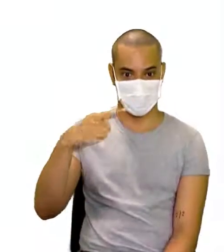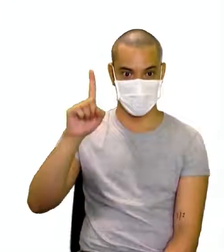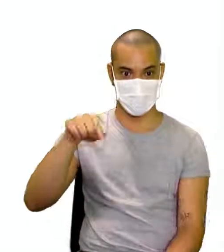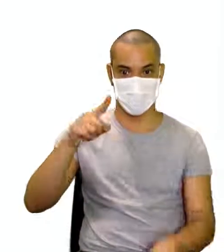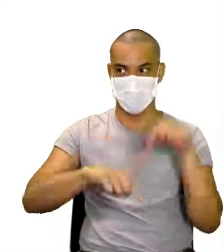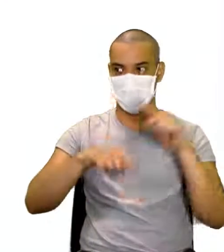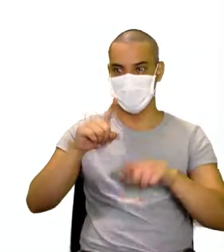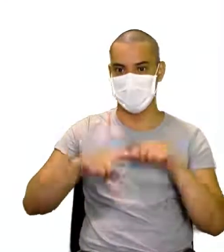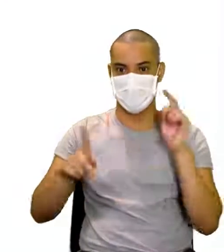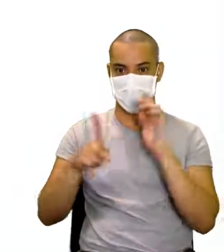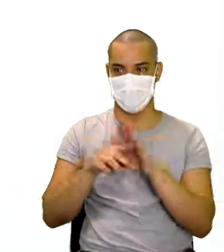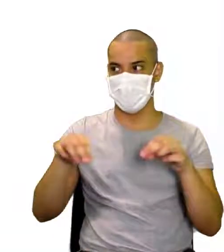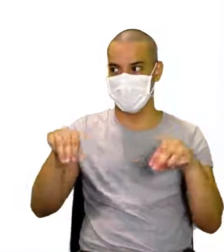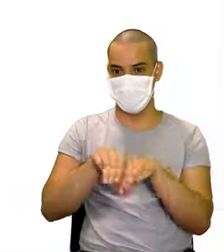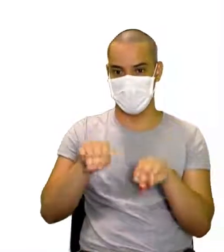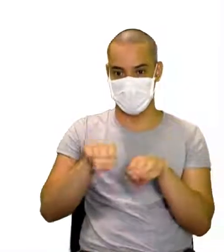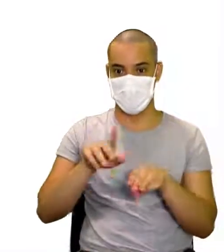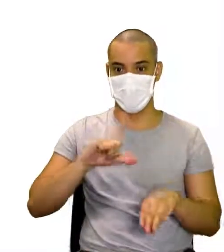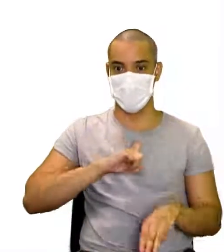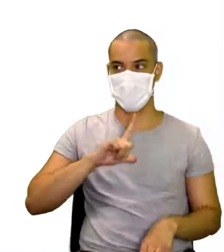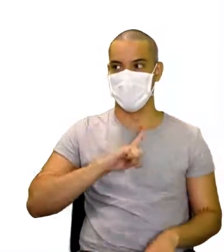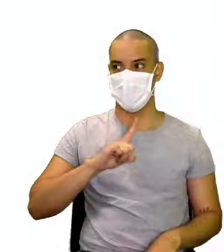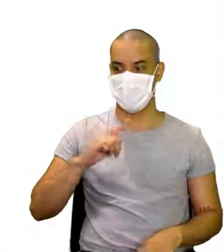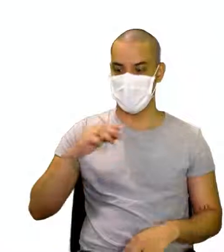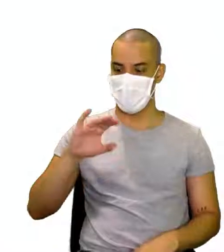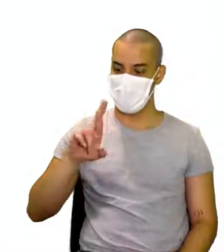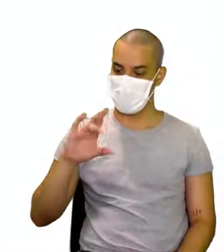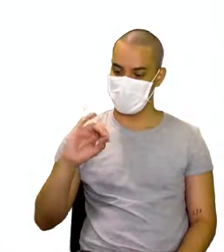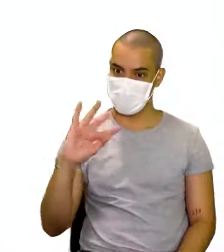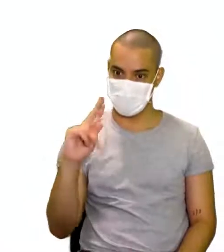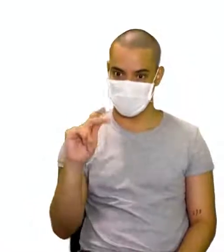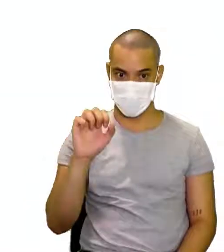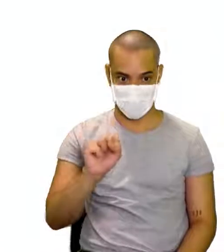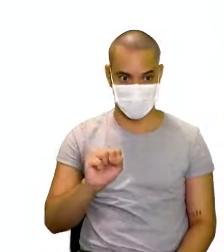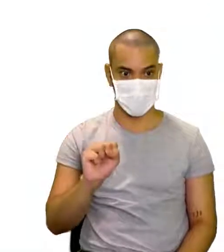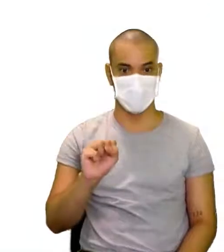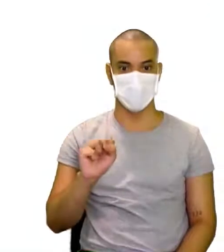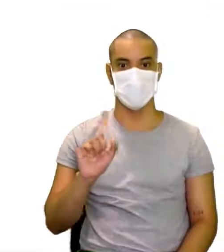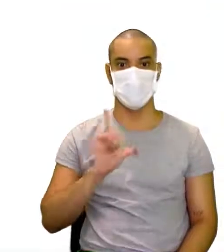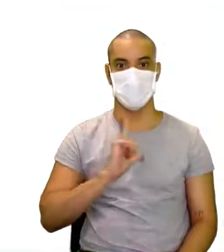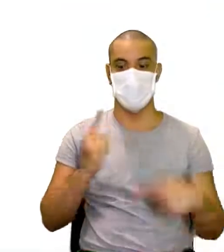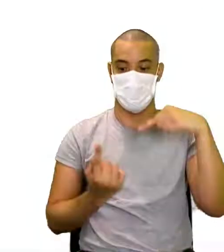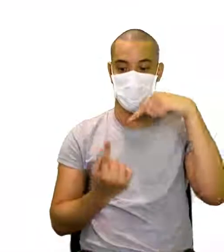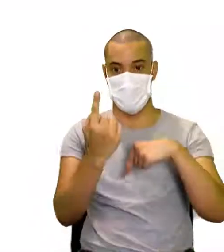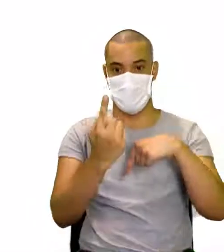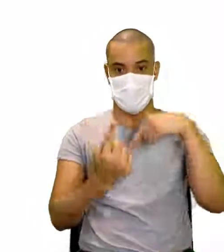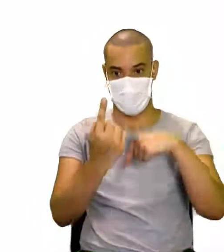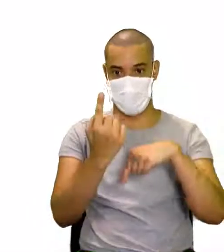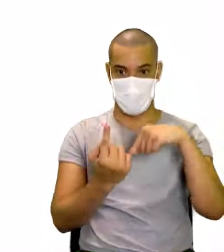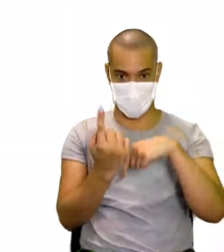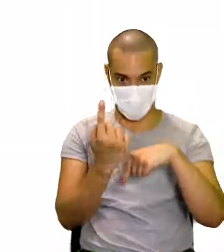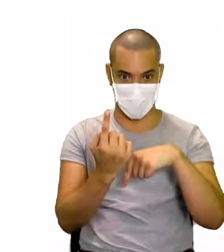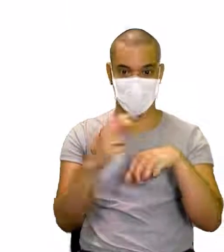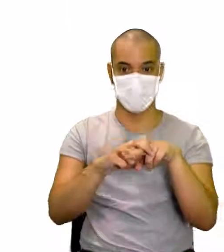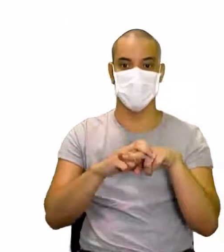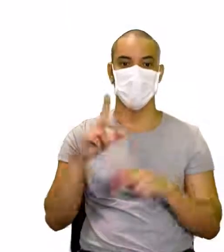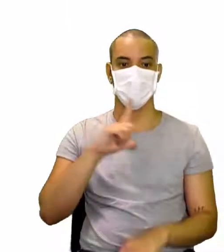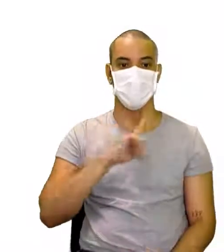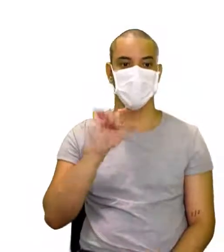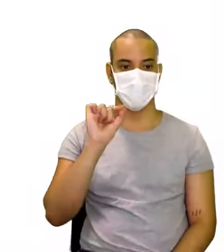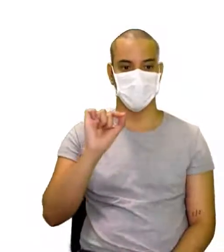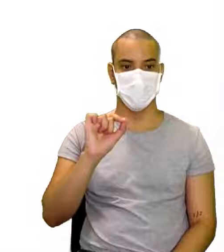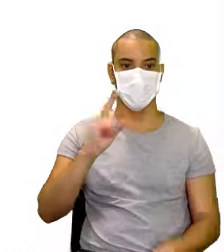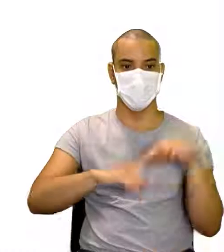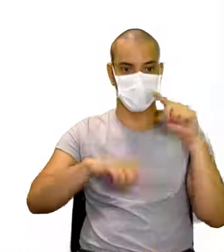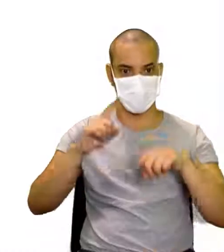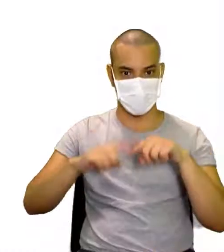magnético, ferros magnetizados, rochas magnéticas, dipolo, ou seja, possui dois polos. Então, ele é um corpo